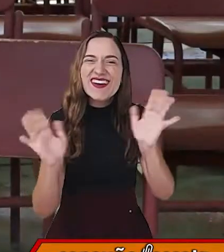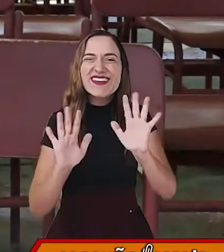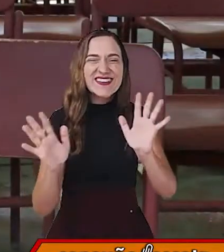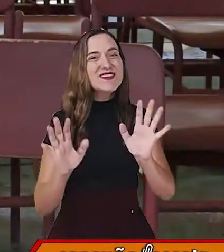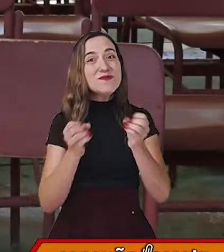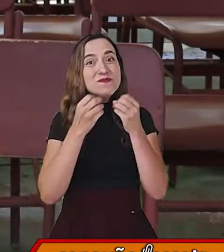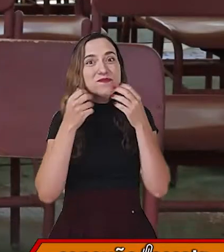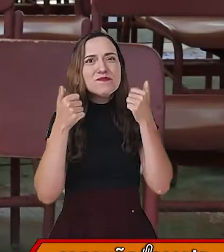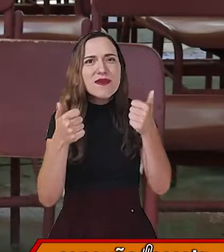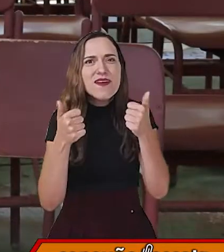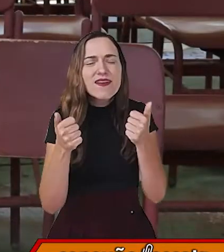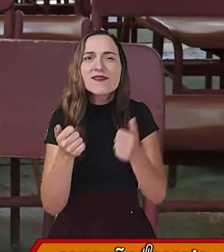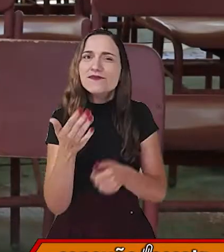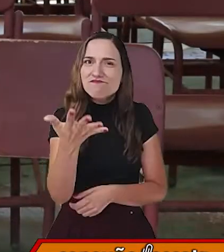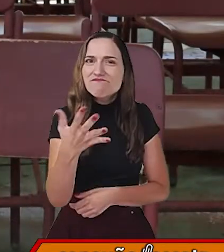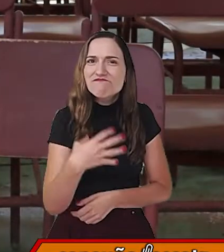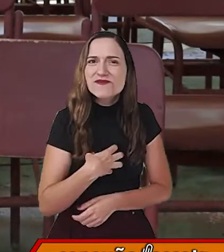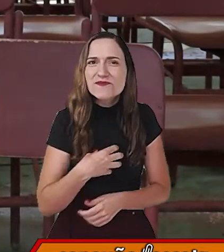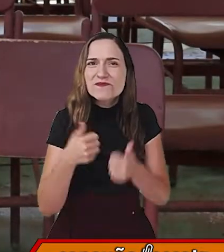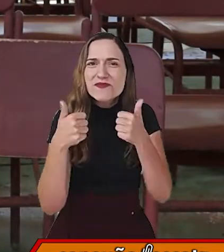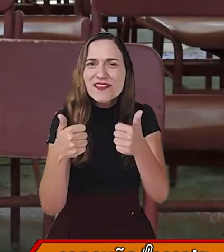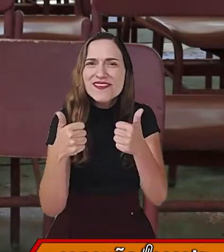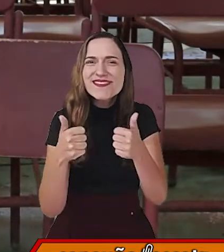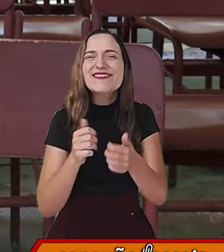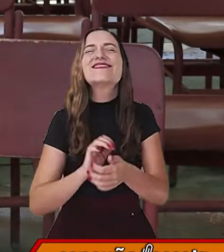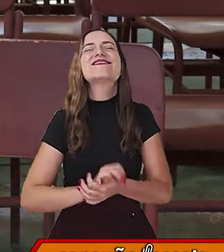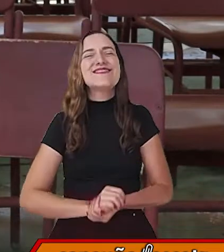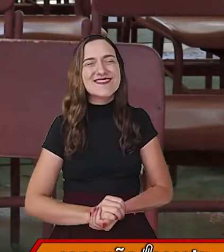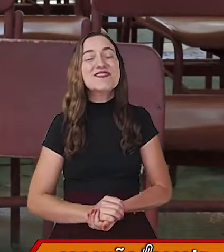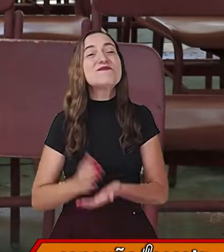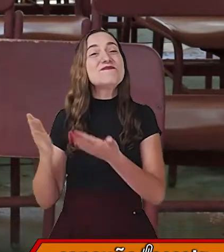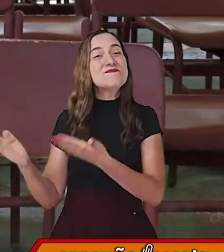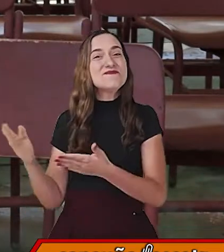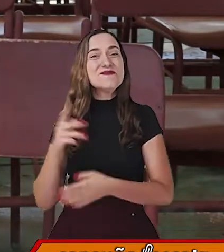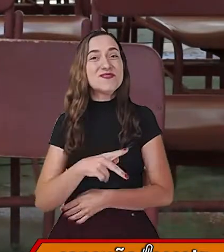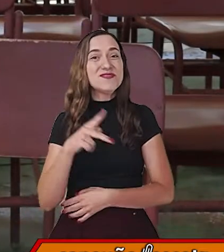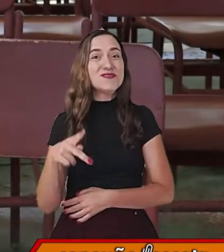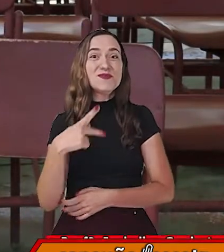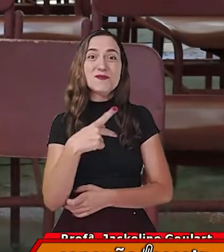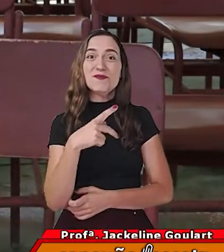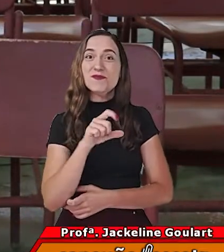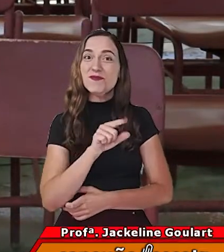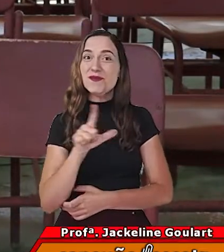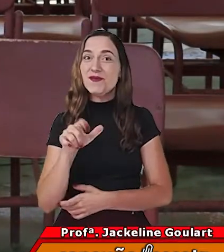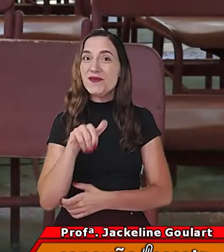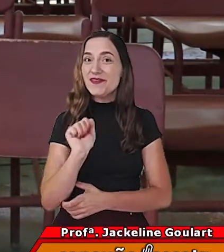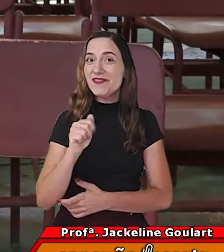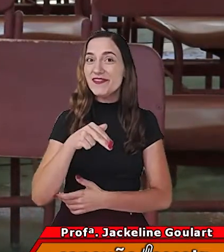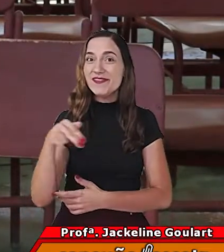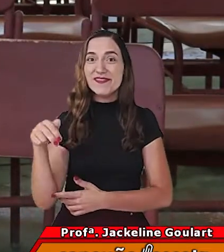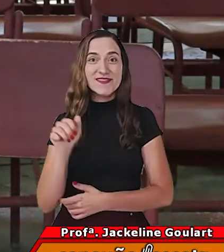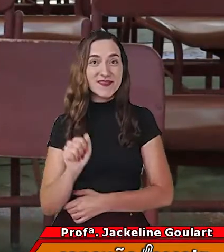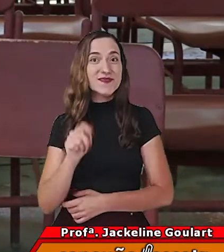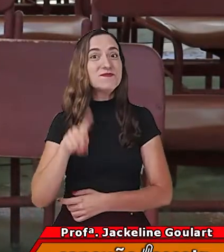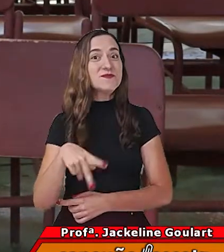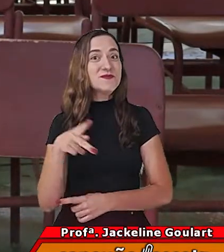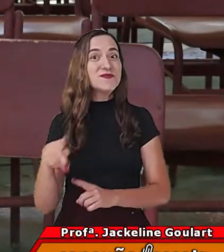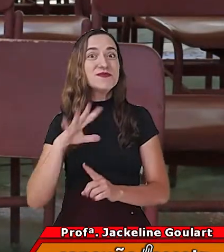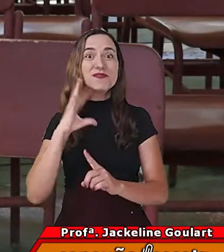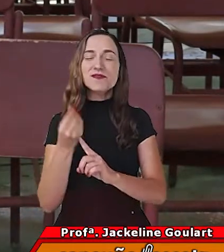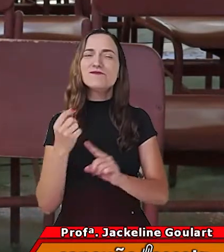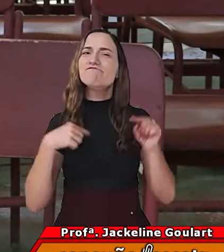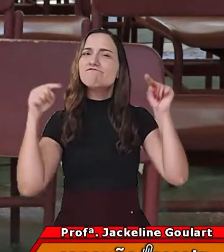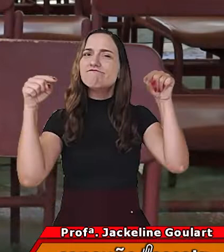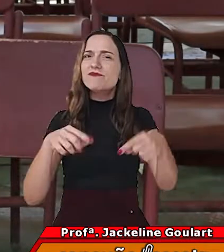Fala galera! E aí, como estamos? Como você está? Pois é, aqui é a Pollyanna Brito, sou professora de artes e eu estou